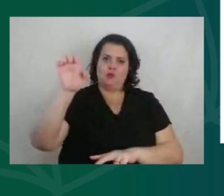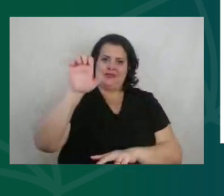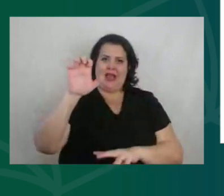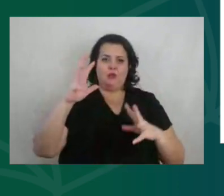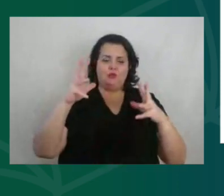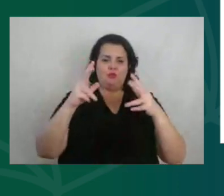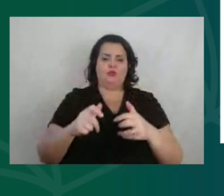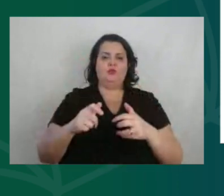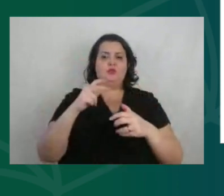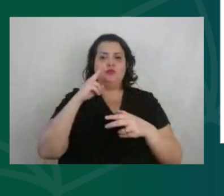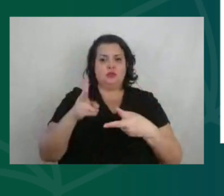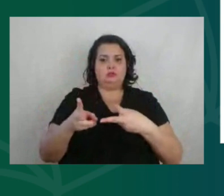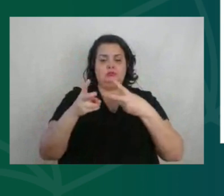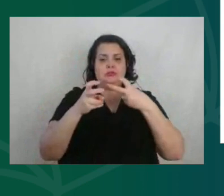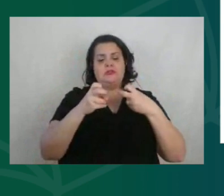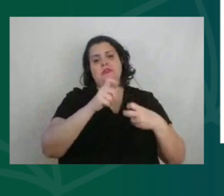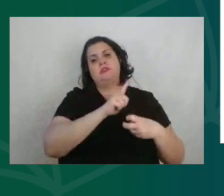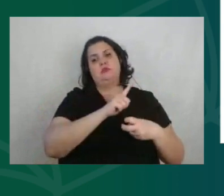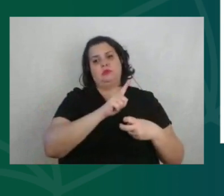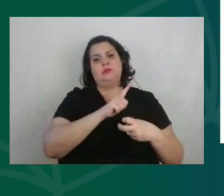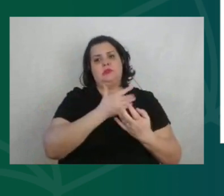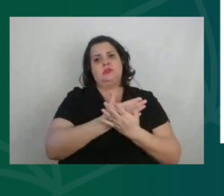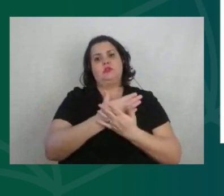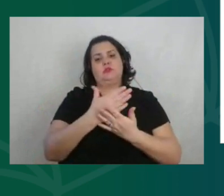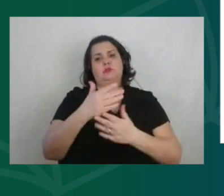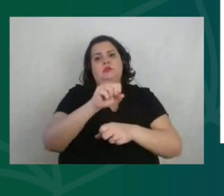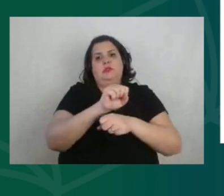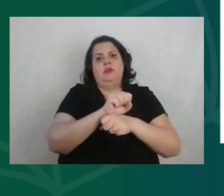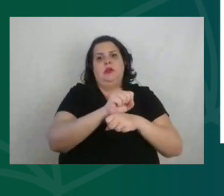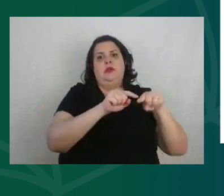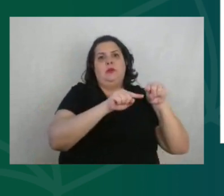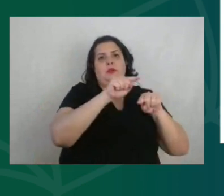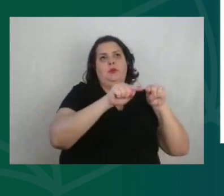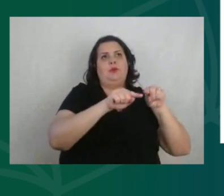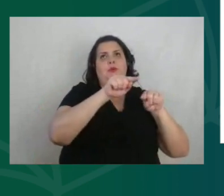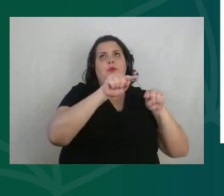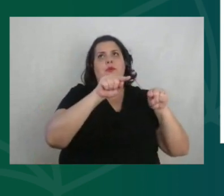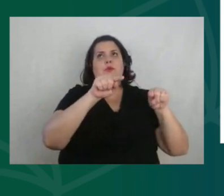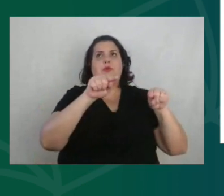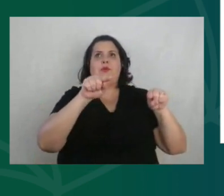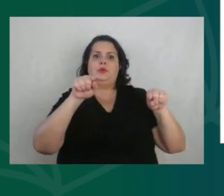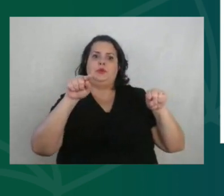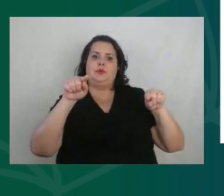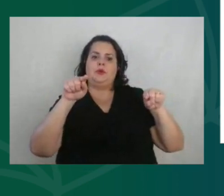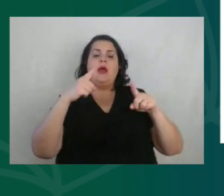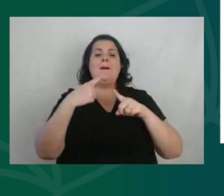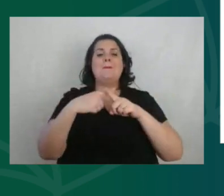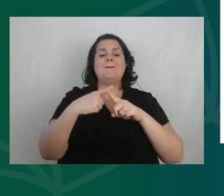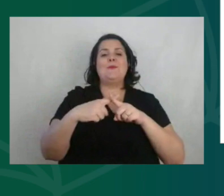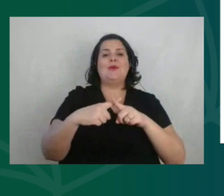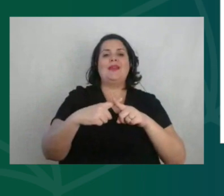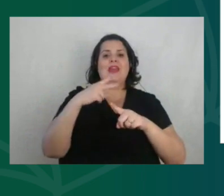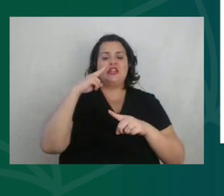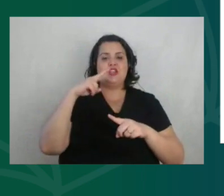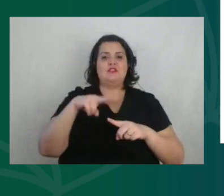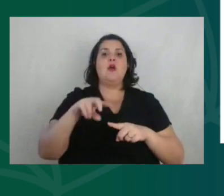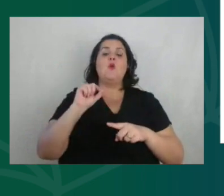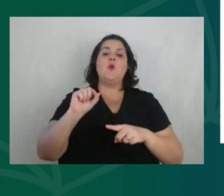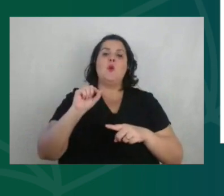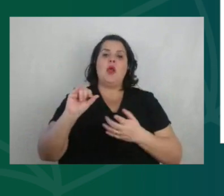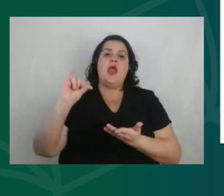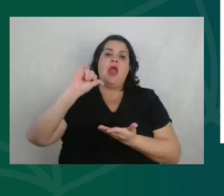principalmente porque a epidemia se está estabilizando na capital de São Paulo, mas ela está crescendo